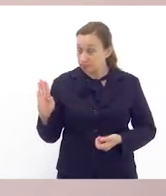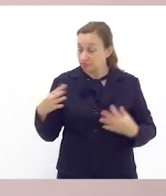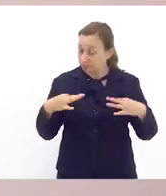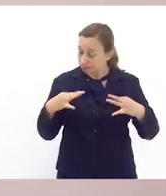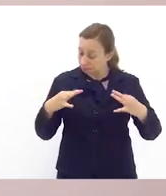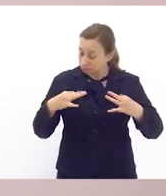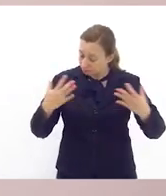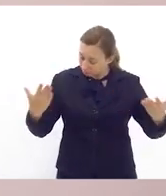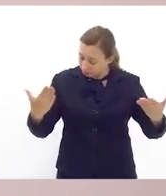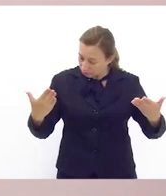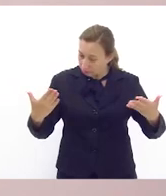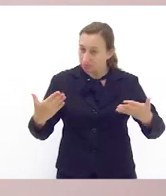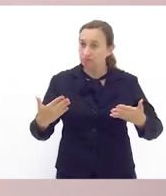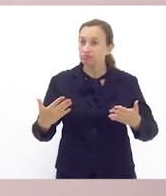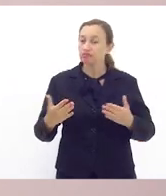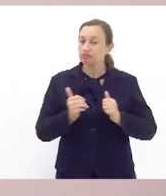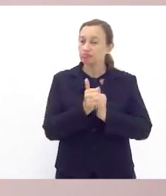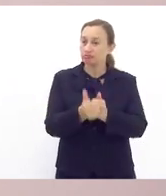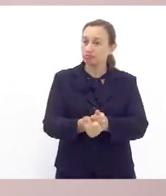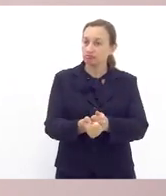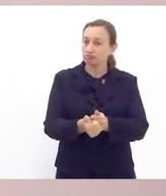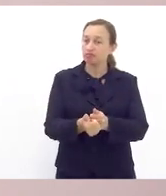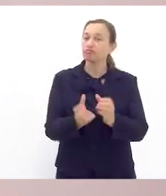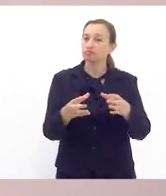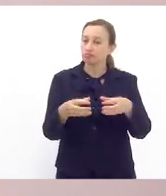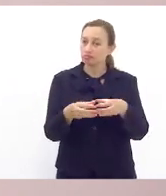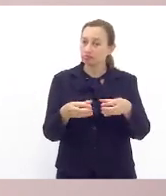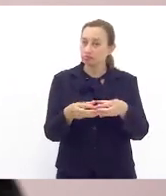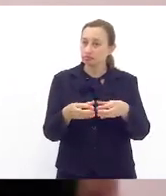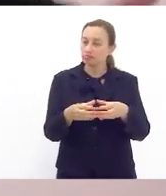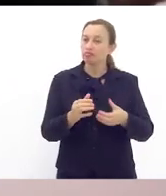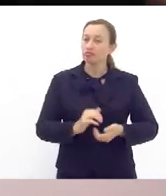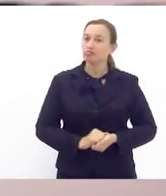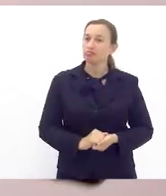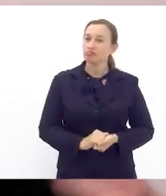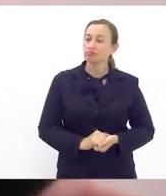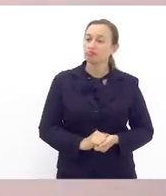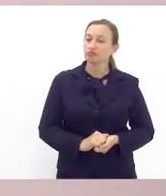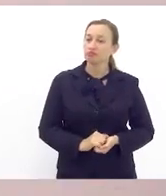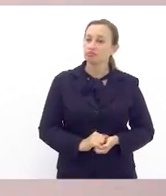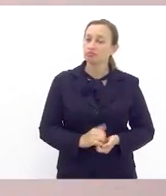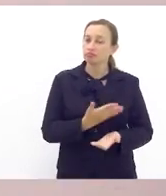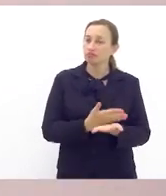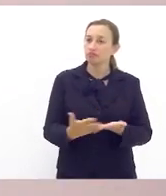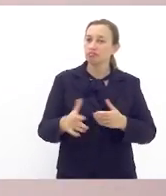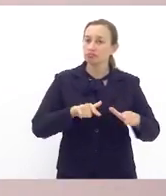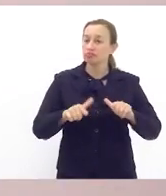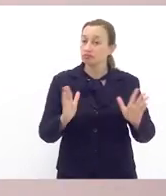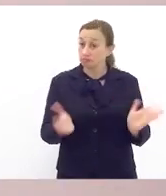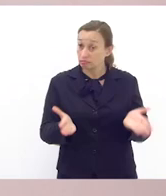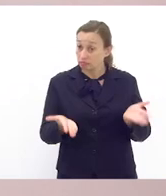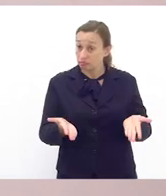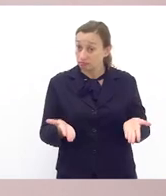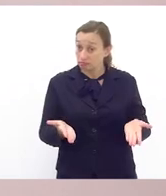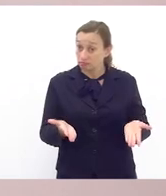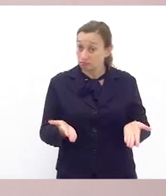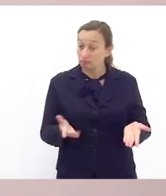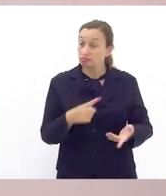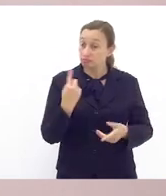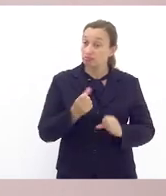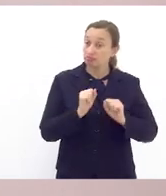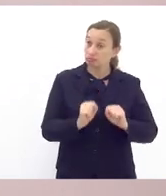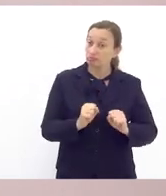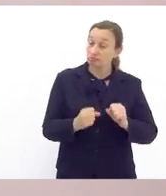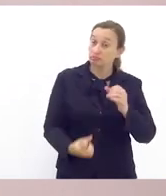disposta a acompanhar essa comissão né que inicia o trabalho hoje e que nós